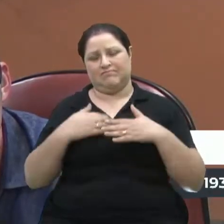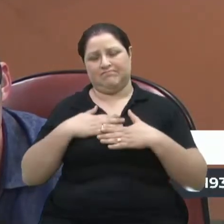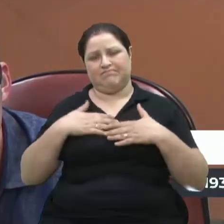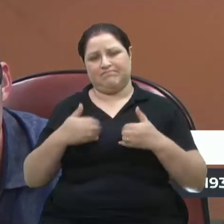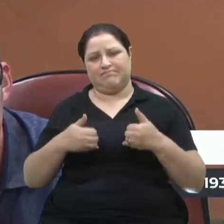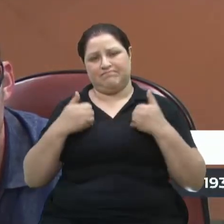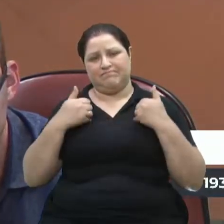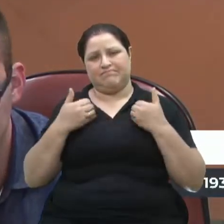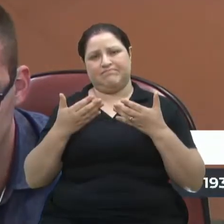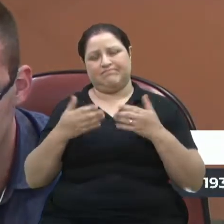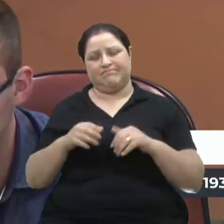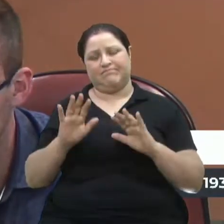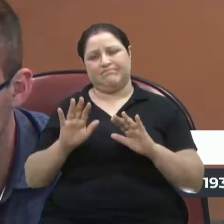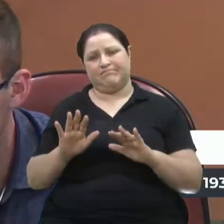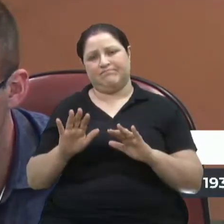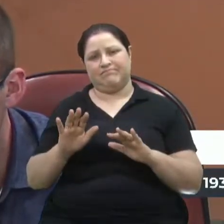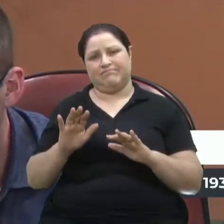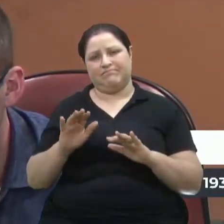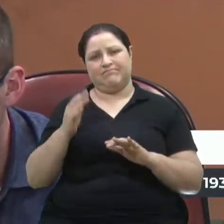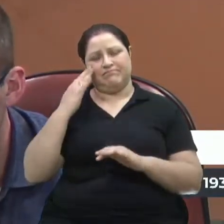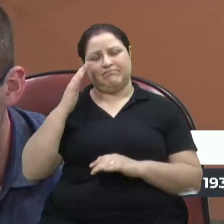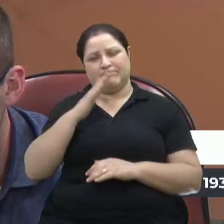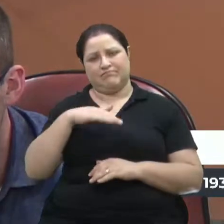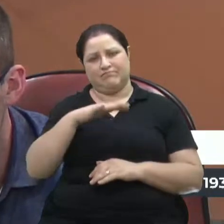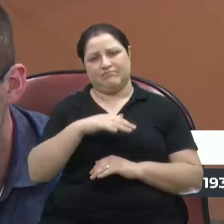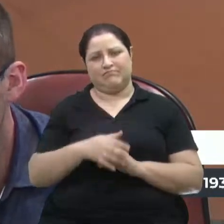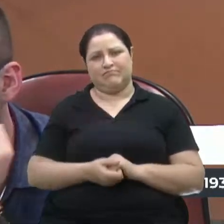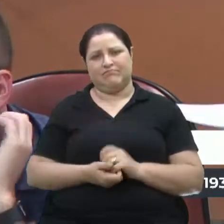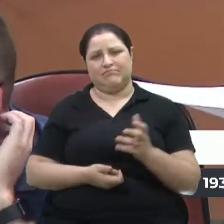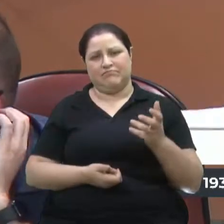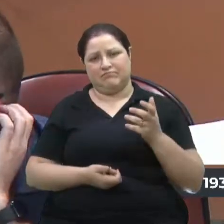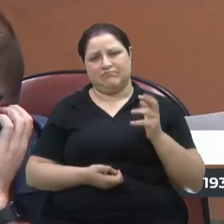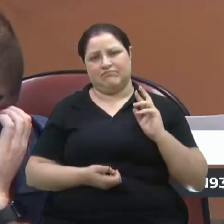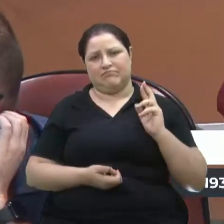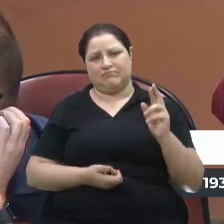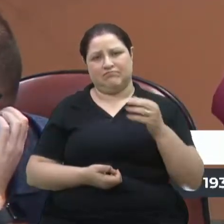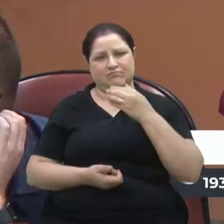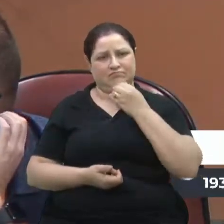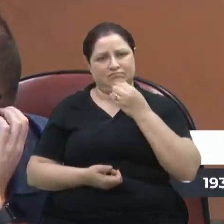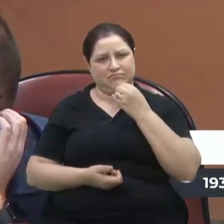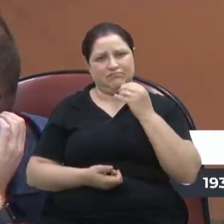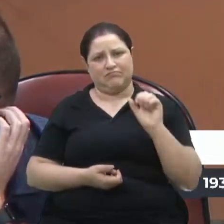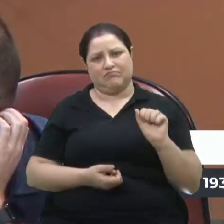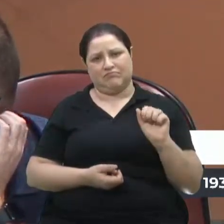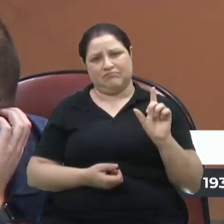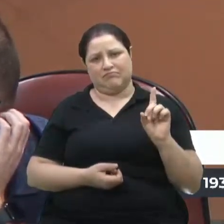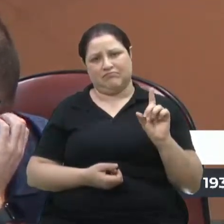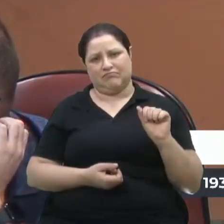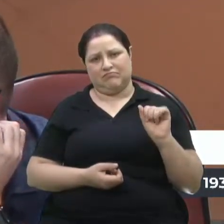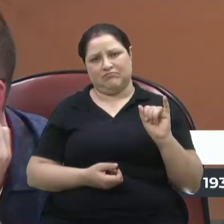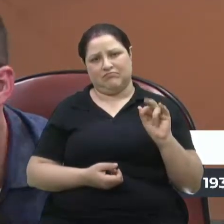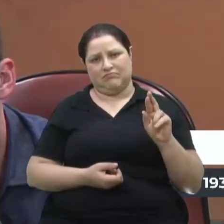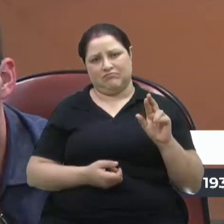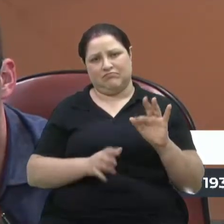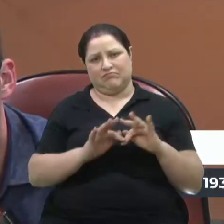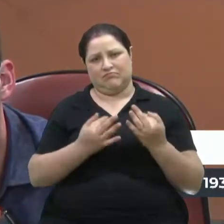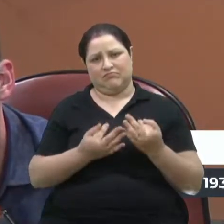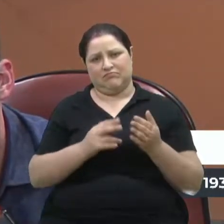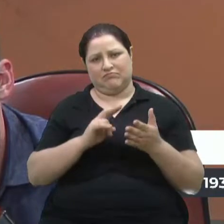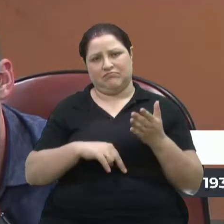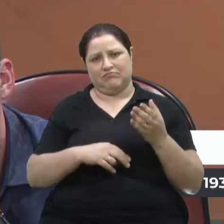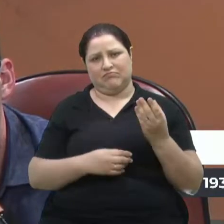mas a gente sabe dessas situações. Gostaria aqui, em nome do Adair e da sua família, poder ler um